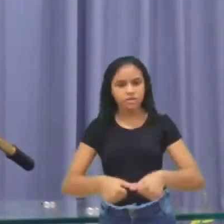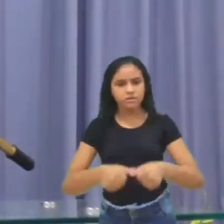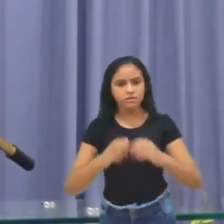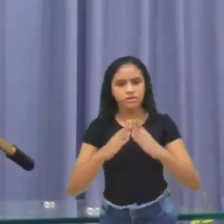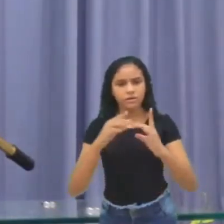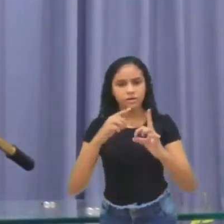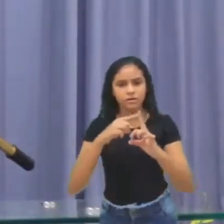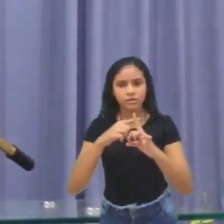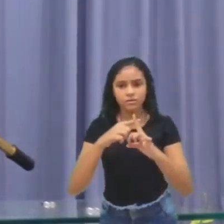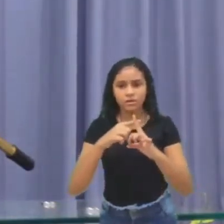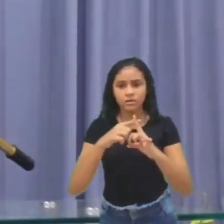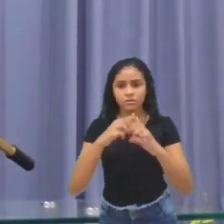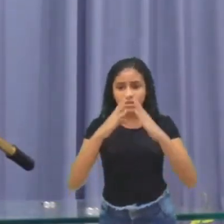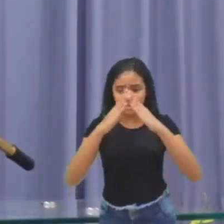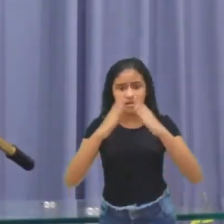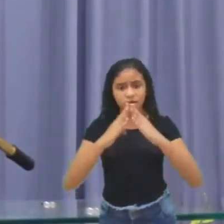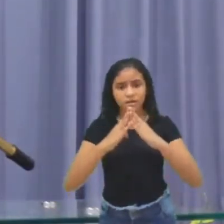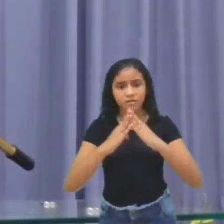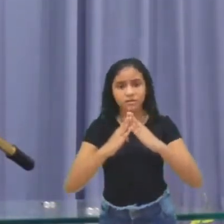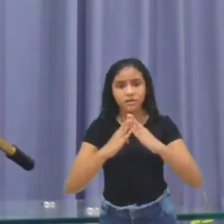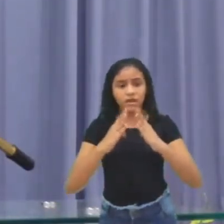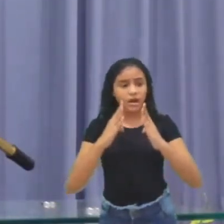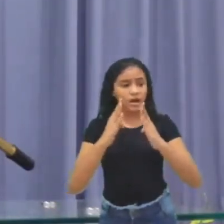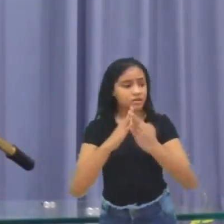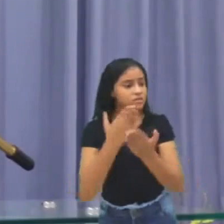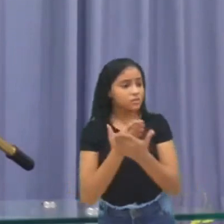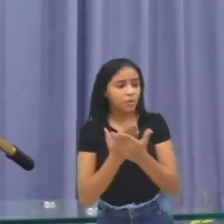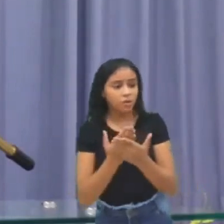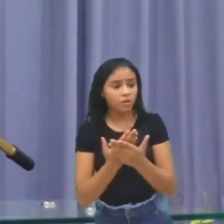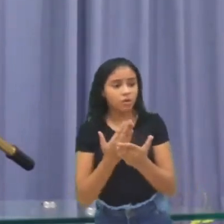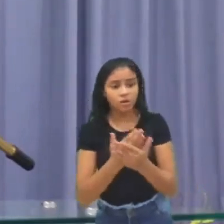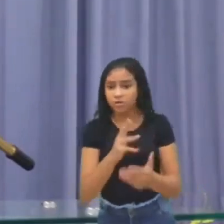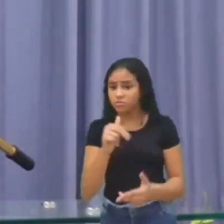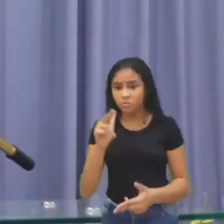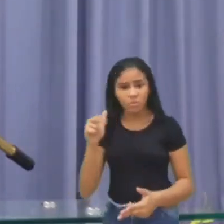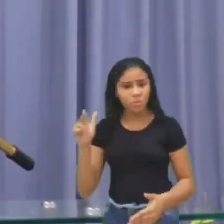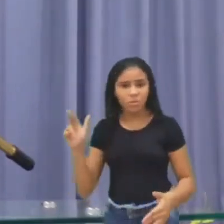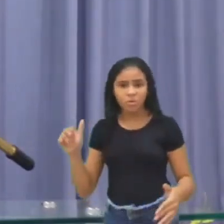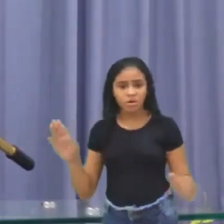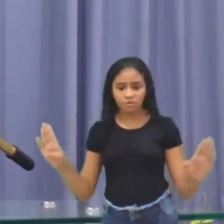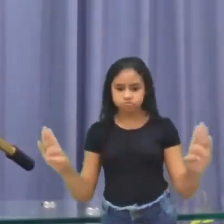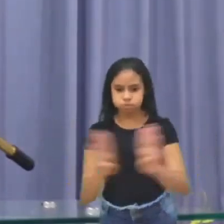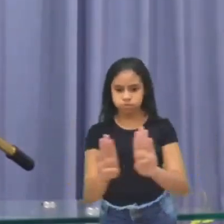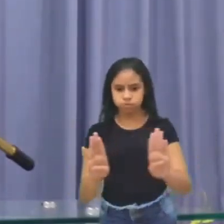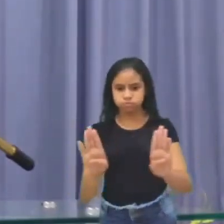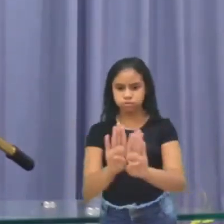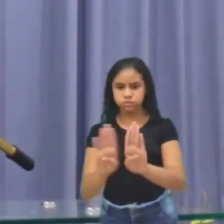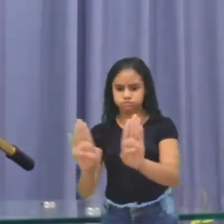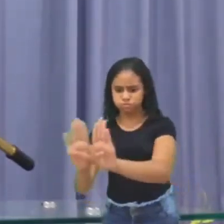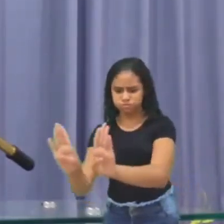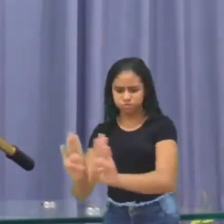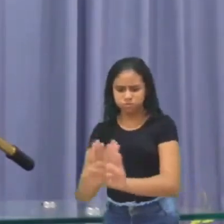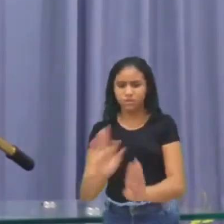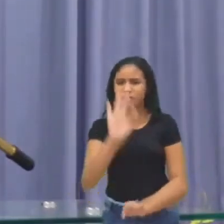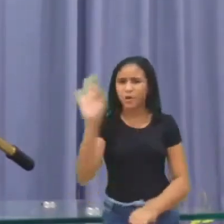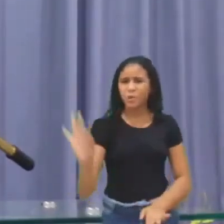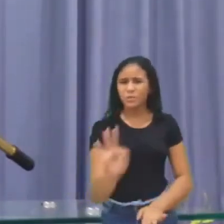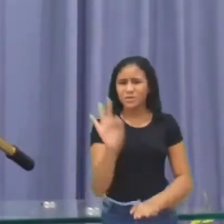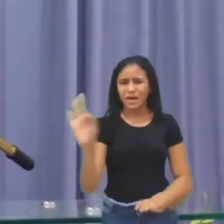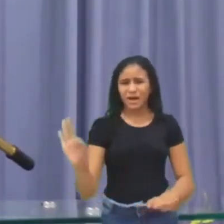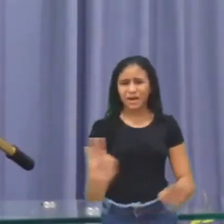As escolas nunca fecharam. Desde que eu me entendo, nunca as escolas fecharam, faculdades